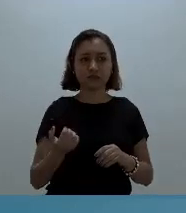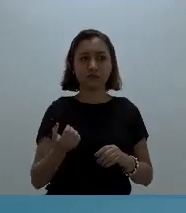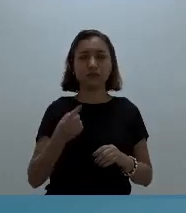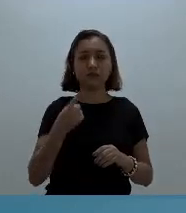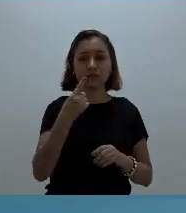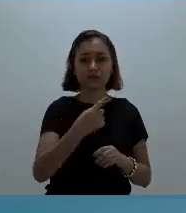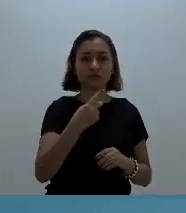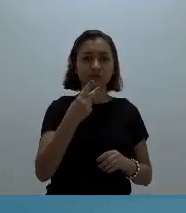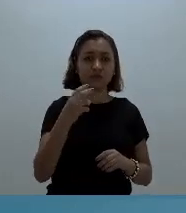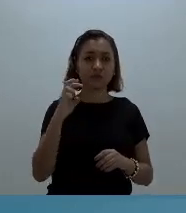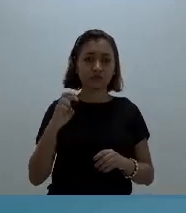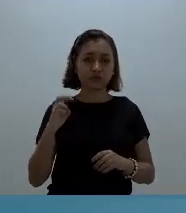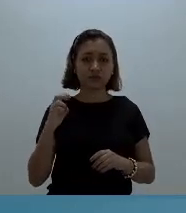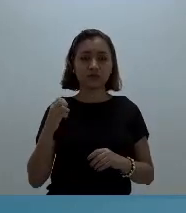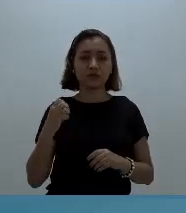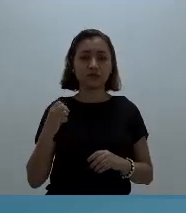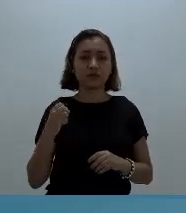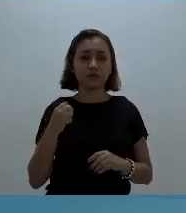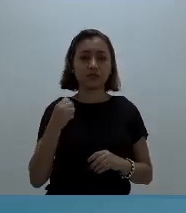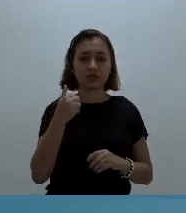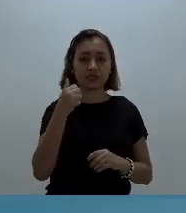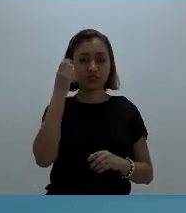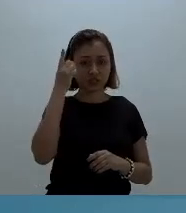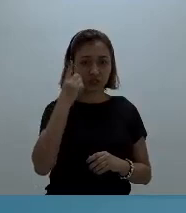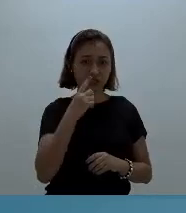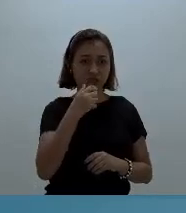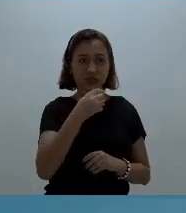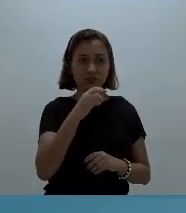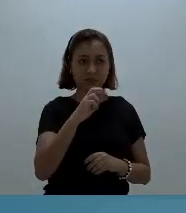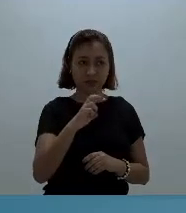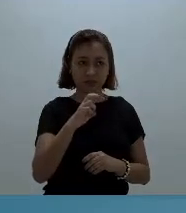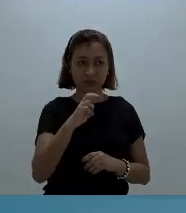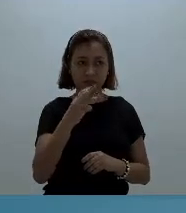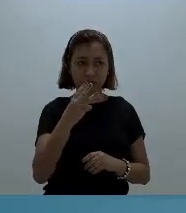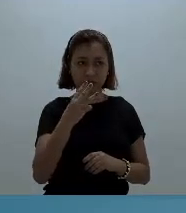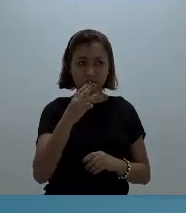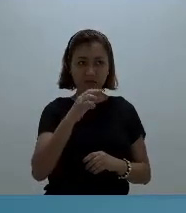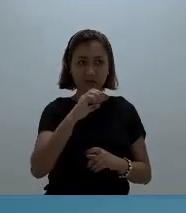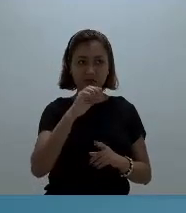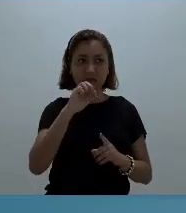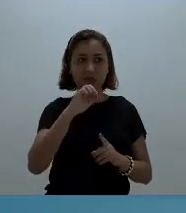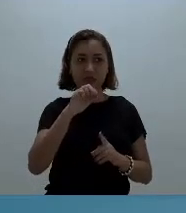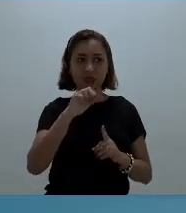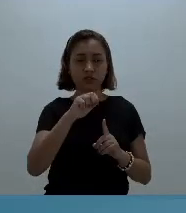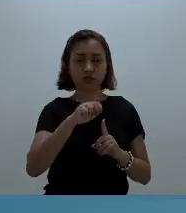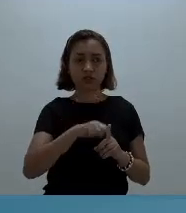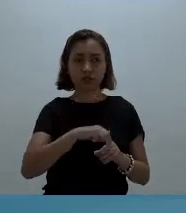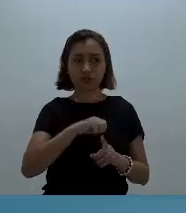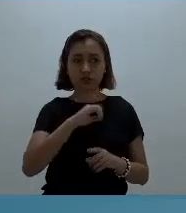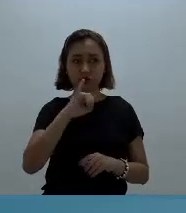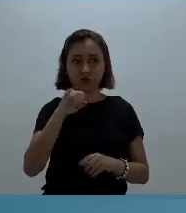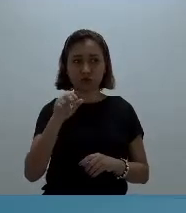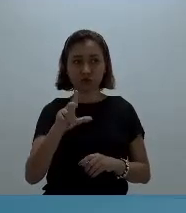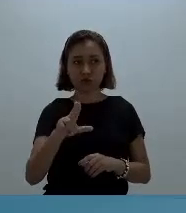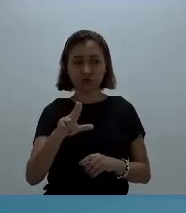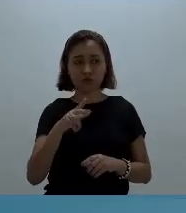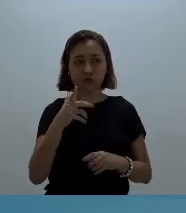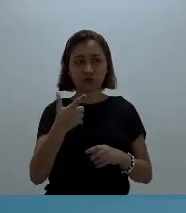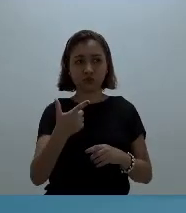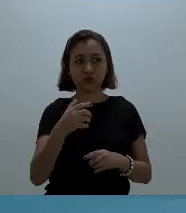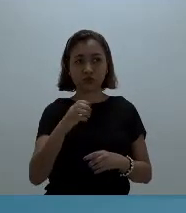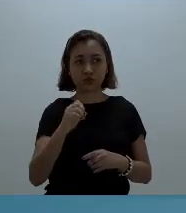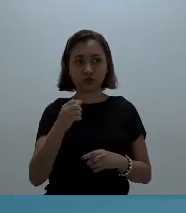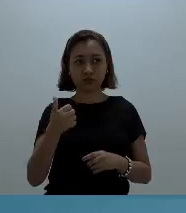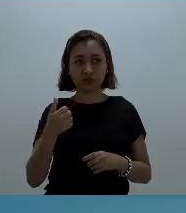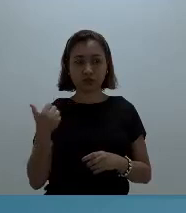e dispõe sobre a uniformização de norma relativa ao procedimento administrativo disciplinar aplicável ao magistrado. Inicialmente,